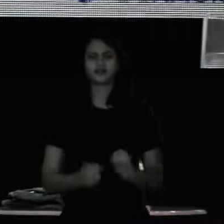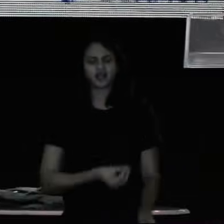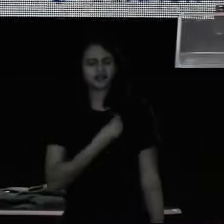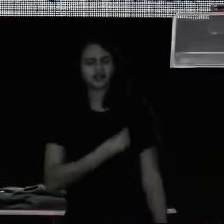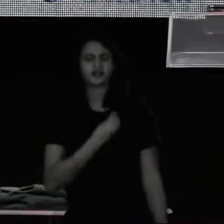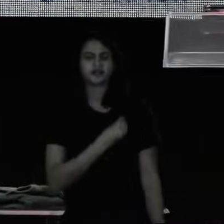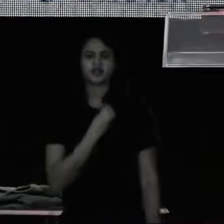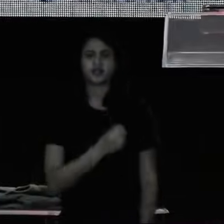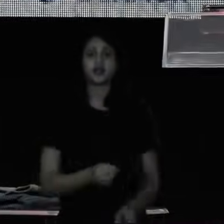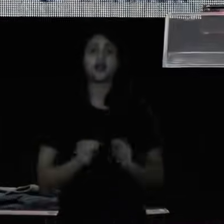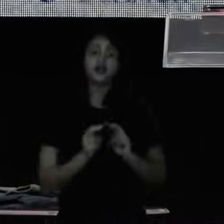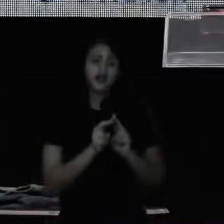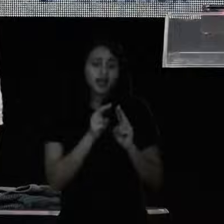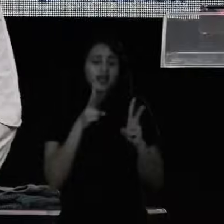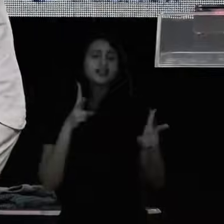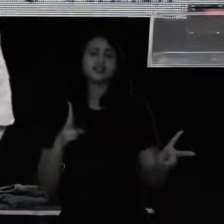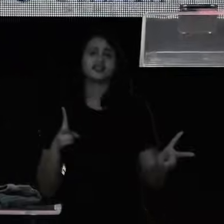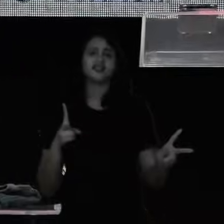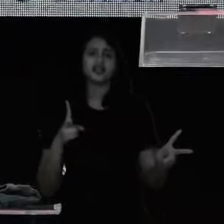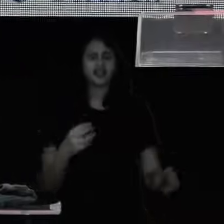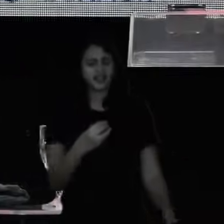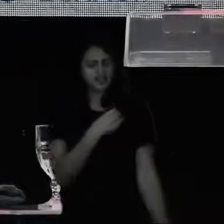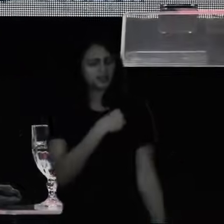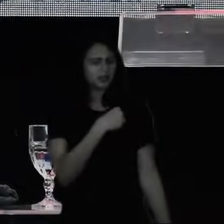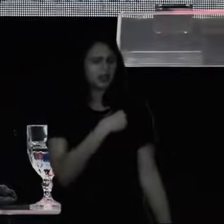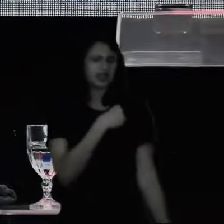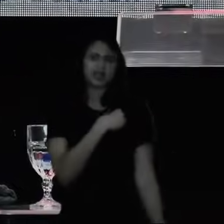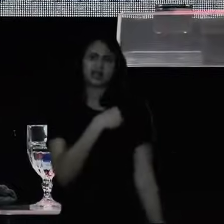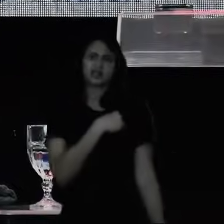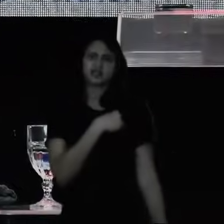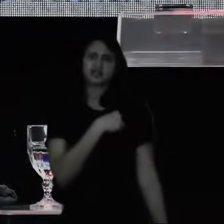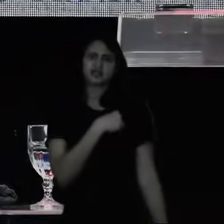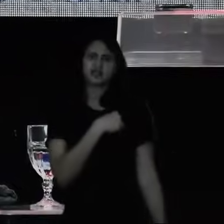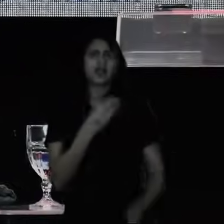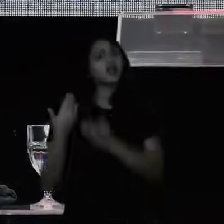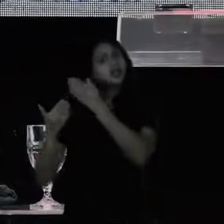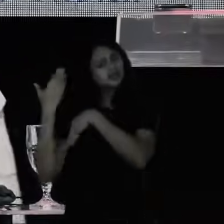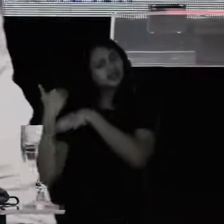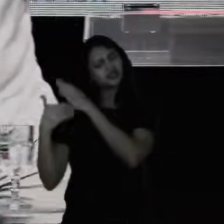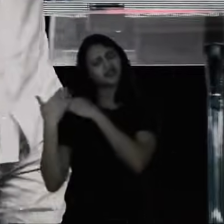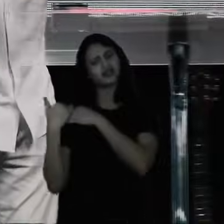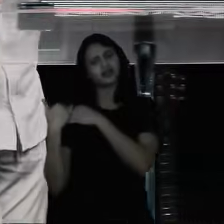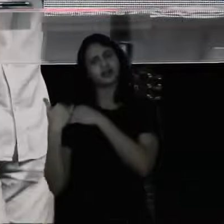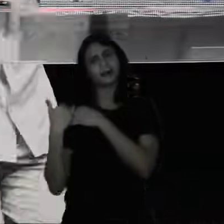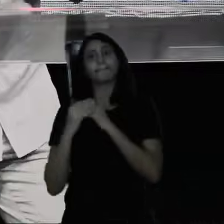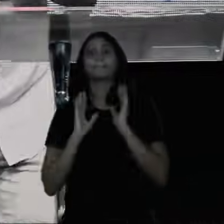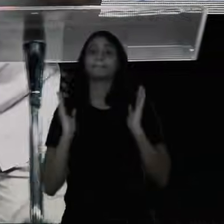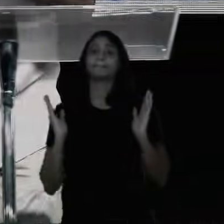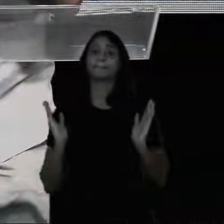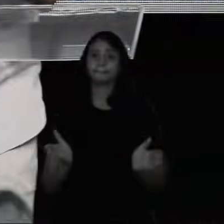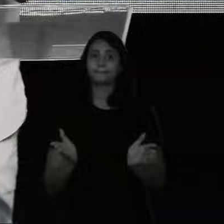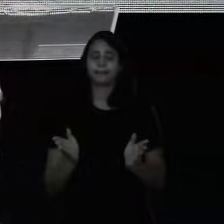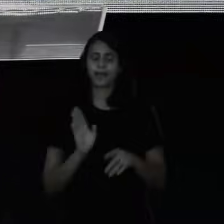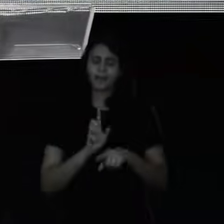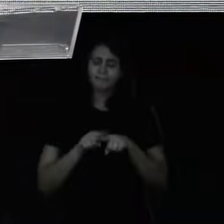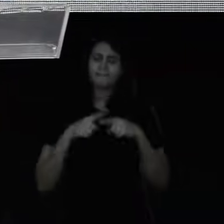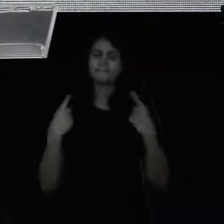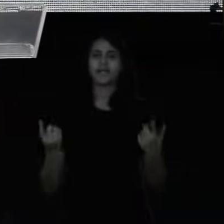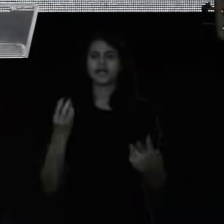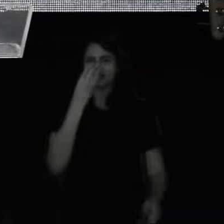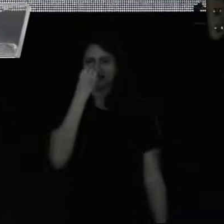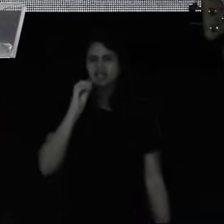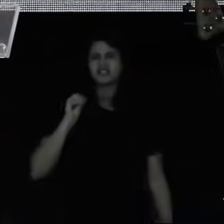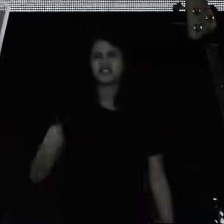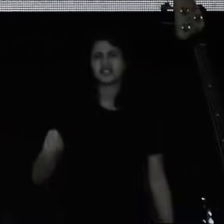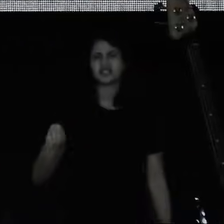Escuta, é diferente em relação a pecado, as coisas velhas passam, tudo se fez novo. Mas deixa eu te dizer, em relação à rejeição, você tem que ir lá